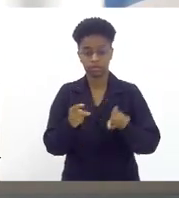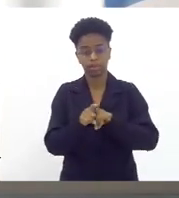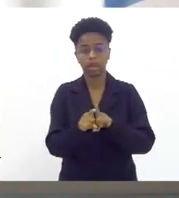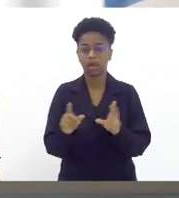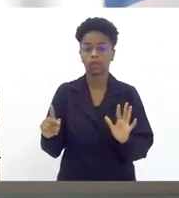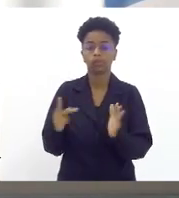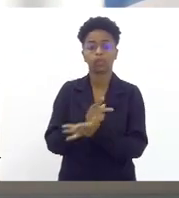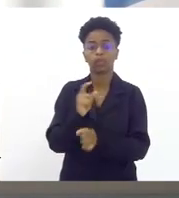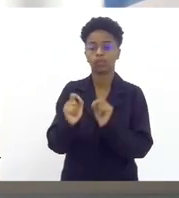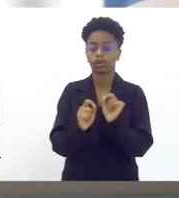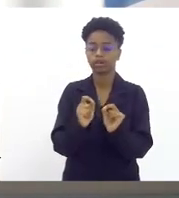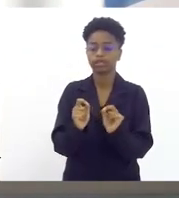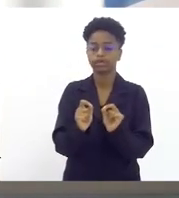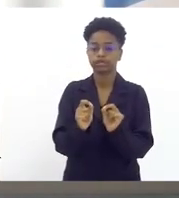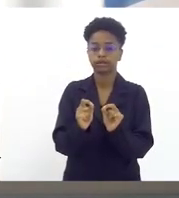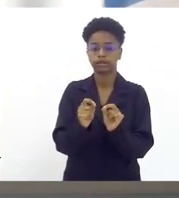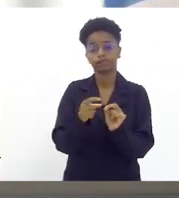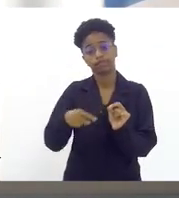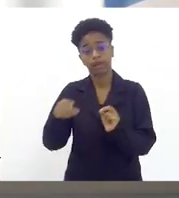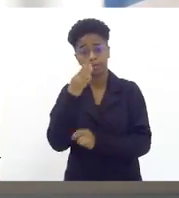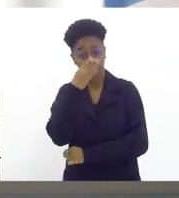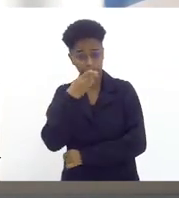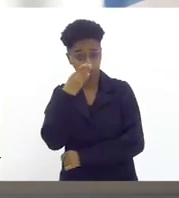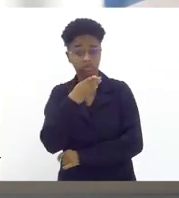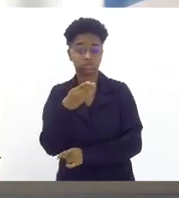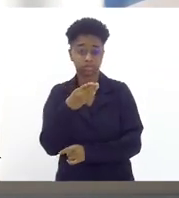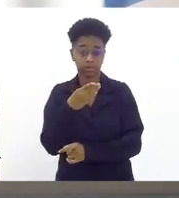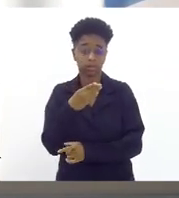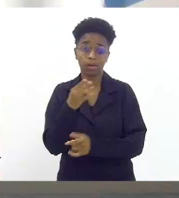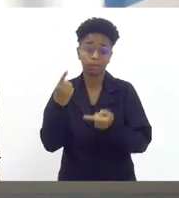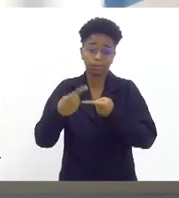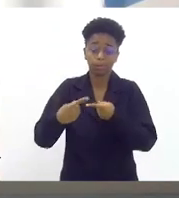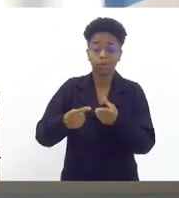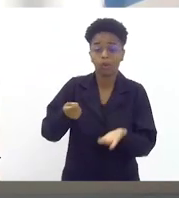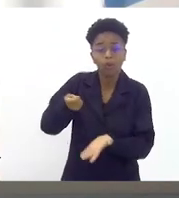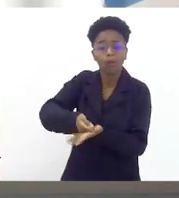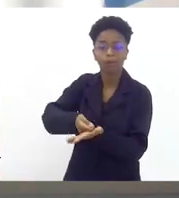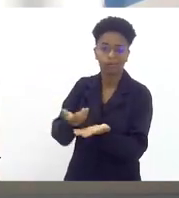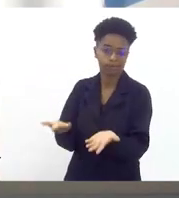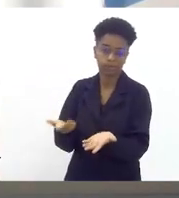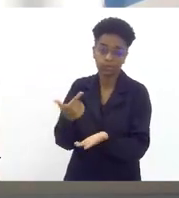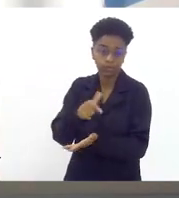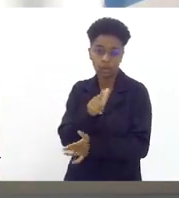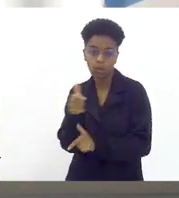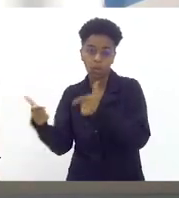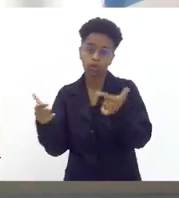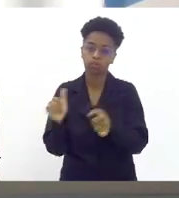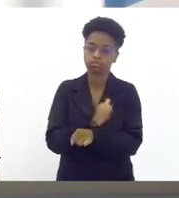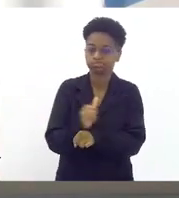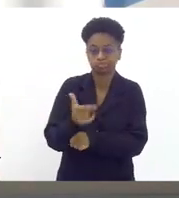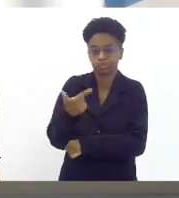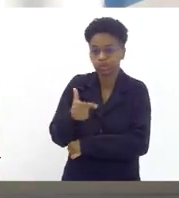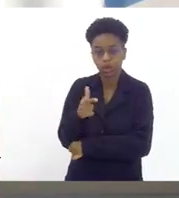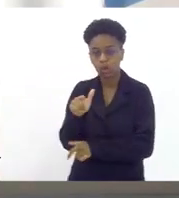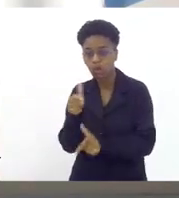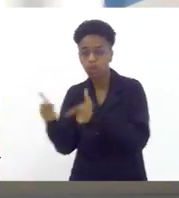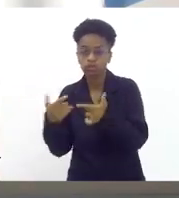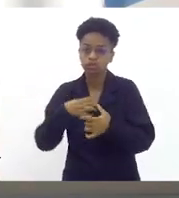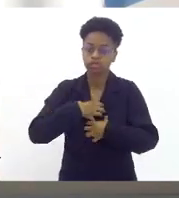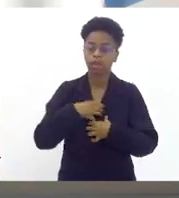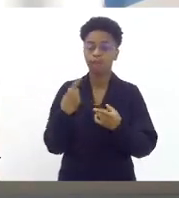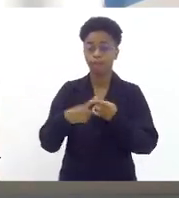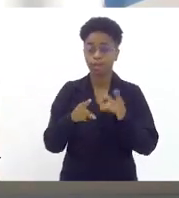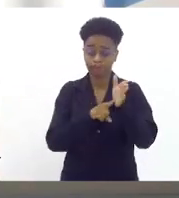indo para a prostituição de forma compulsória. E as pesquisas demonstram, ainda que nós